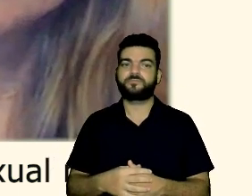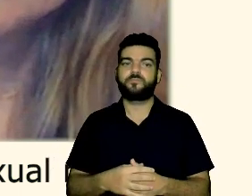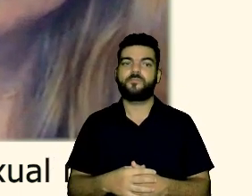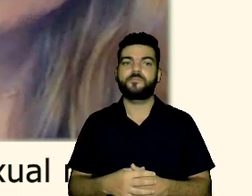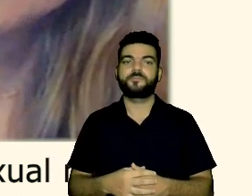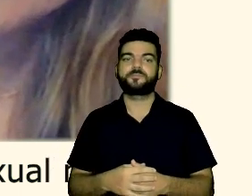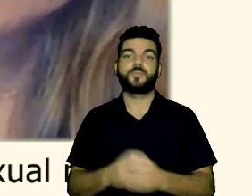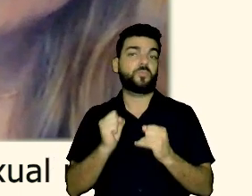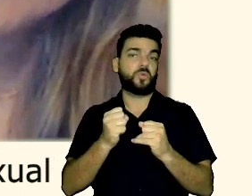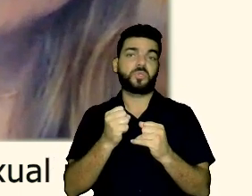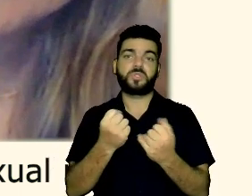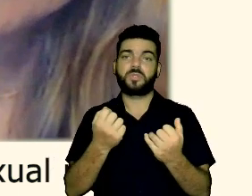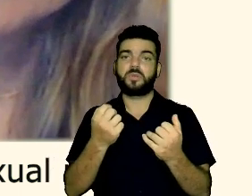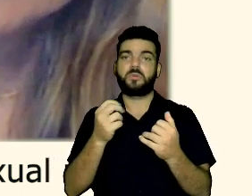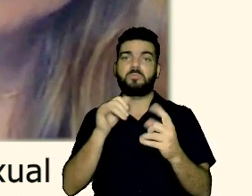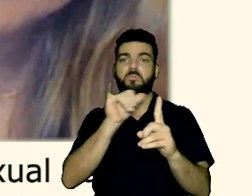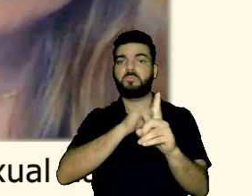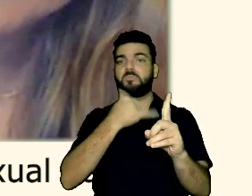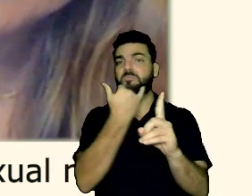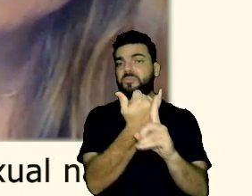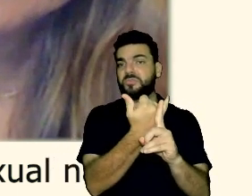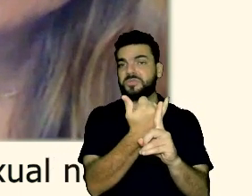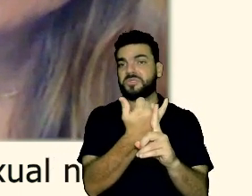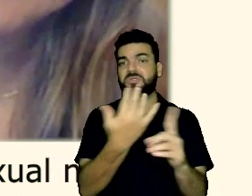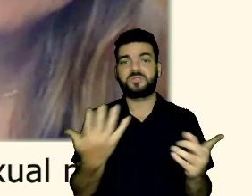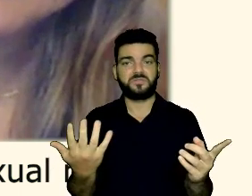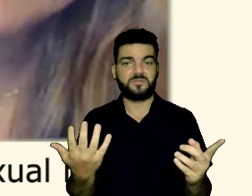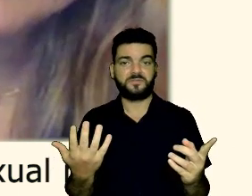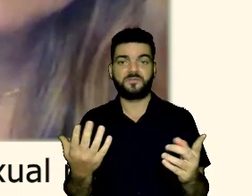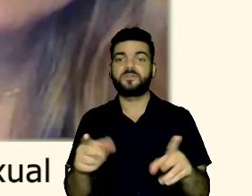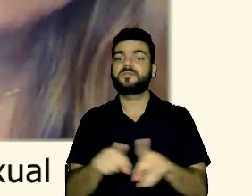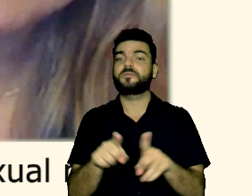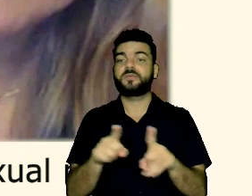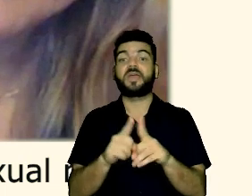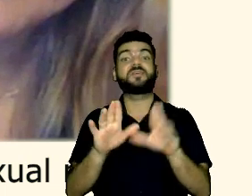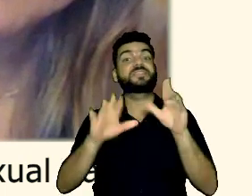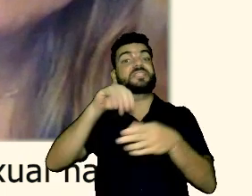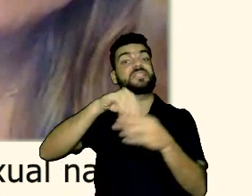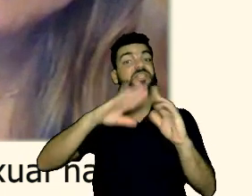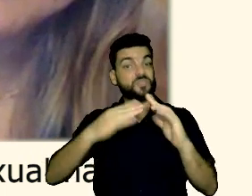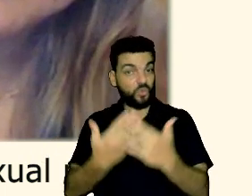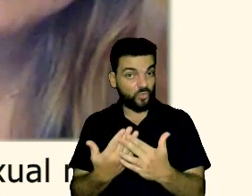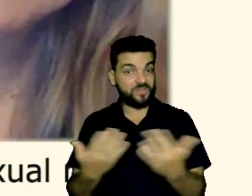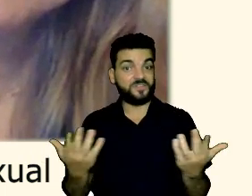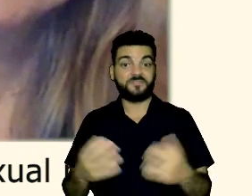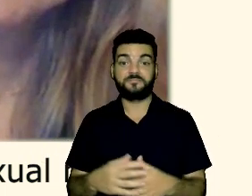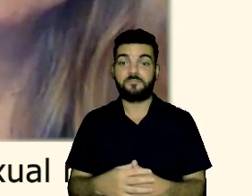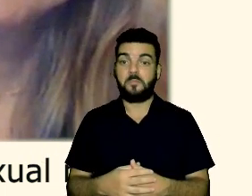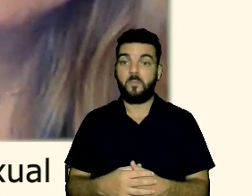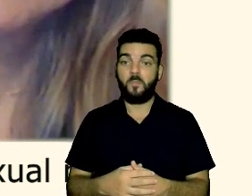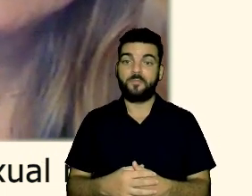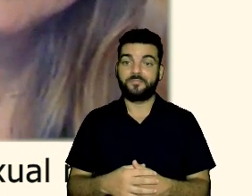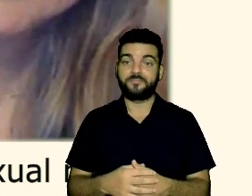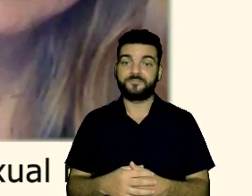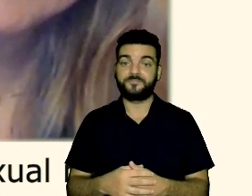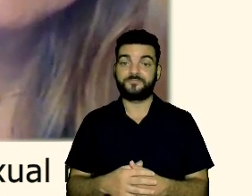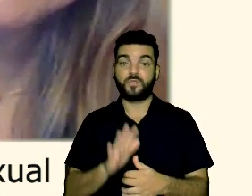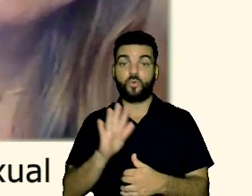dentro do trabalho, tá? Como o bullying está relacionado ao assédio sofrido dentro das